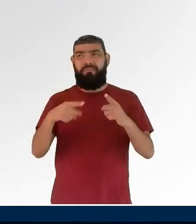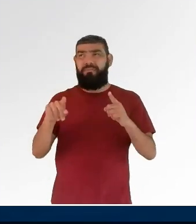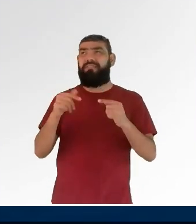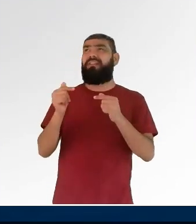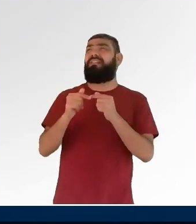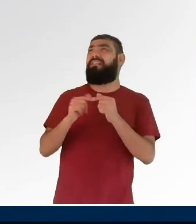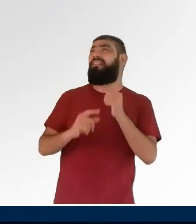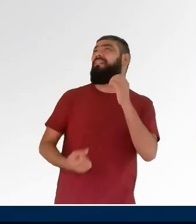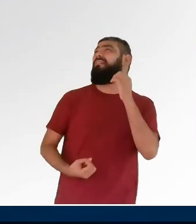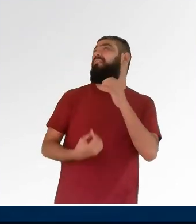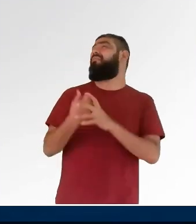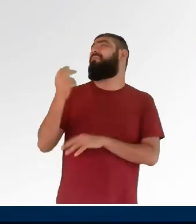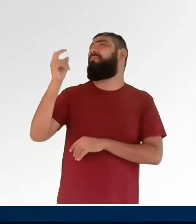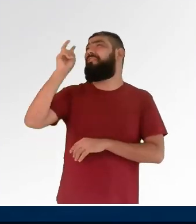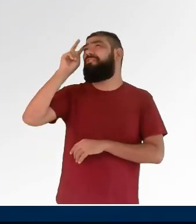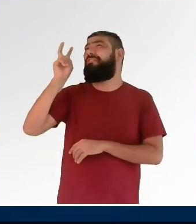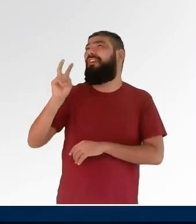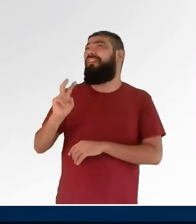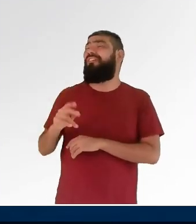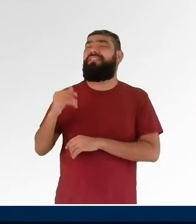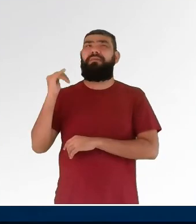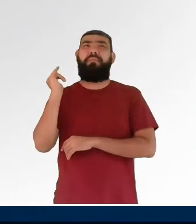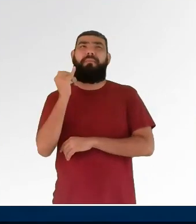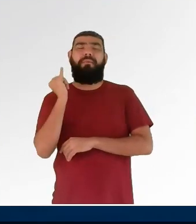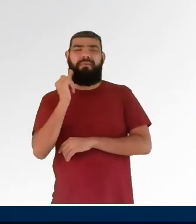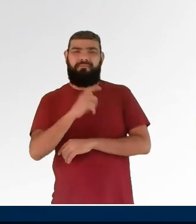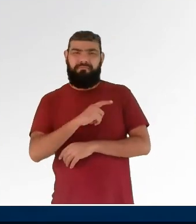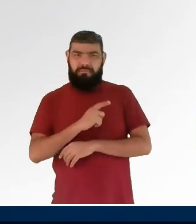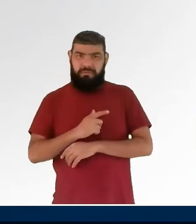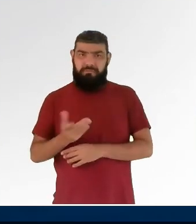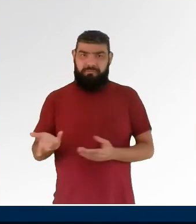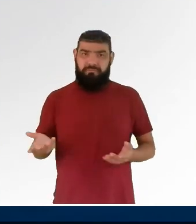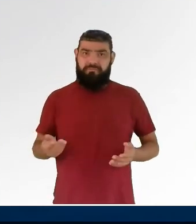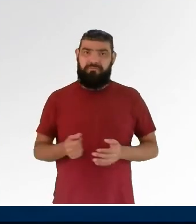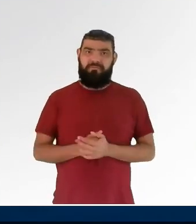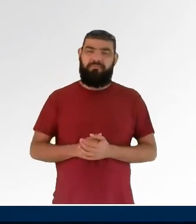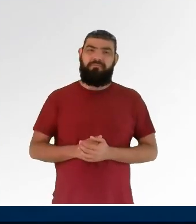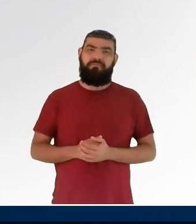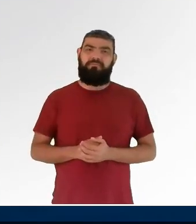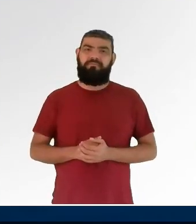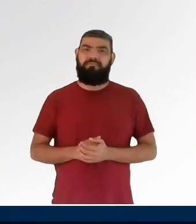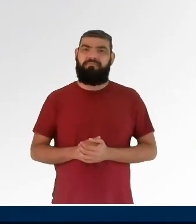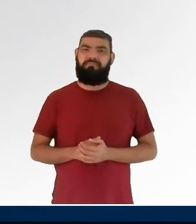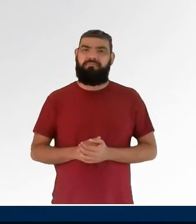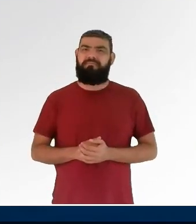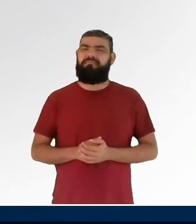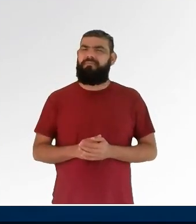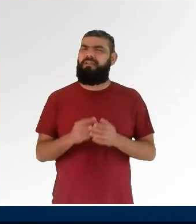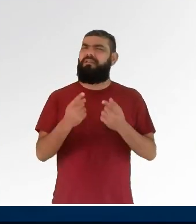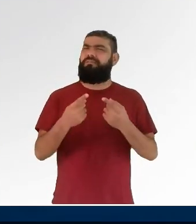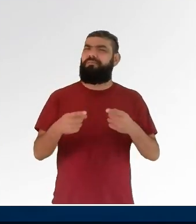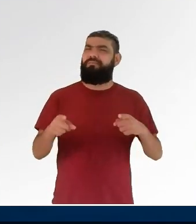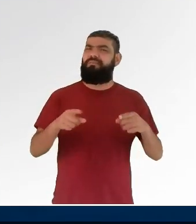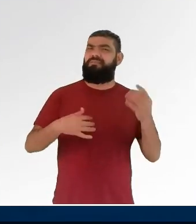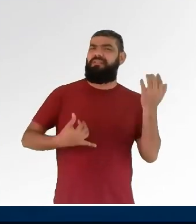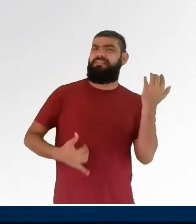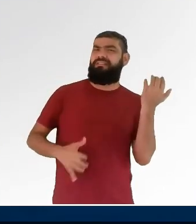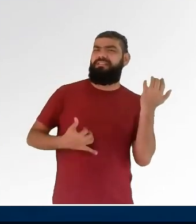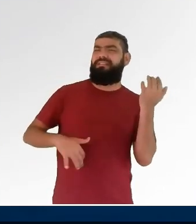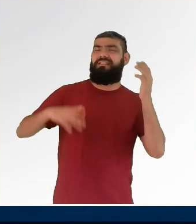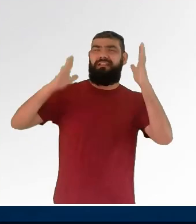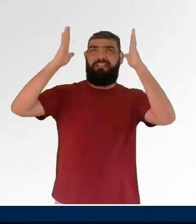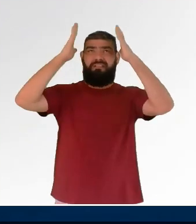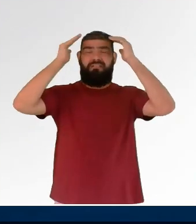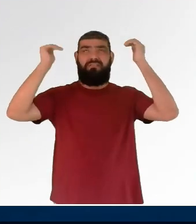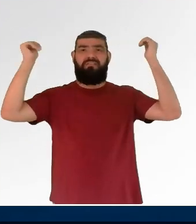história, ali conta uma história ou coisa parecida? Geralmente as músicas do sertanejo, raiz, sertanejo,